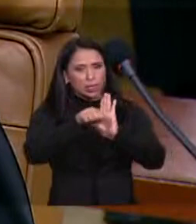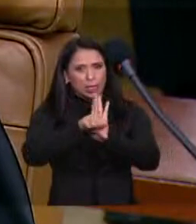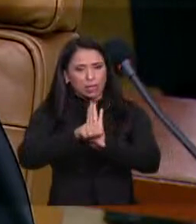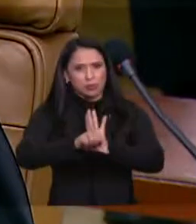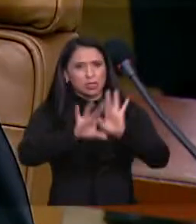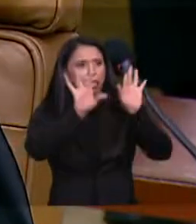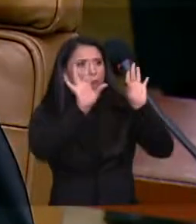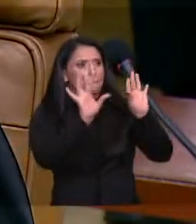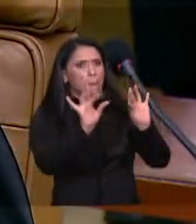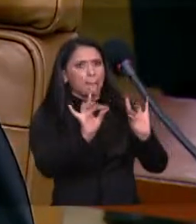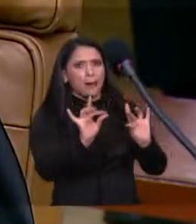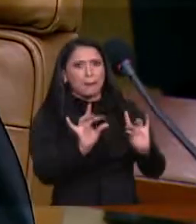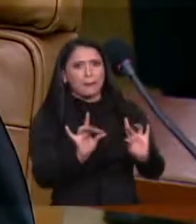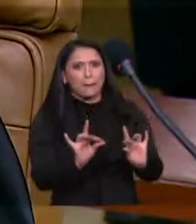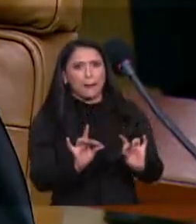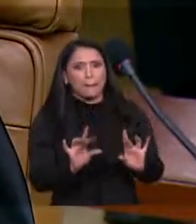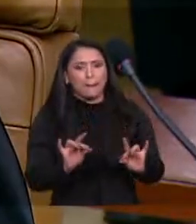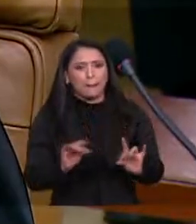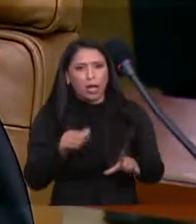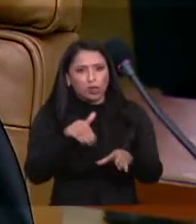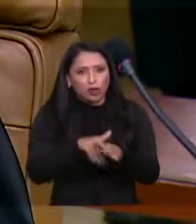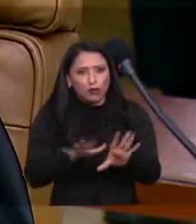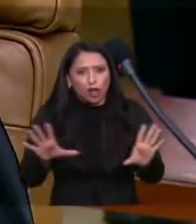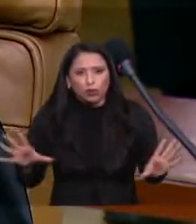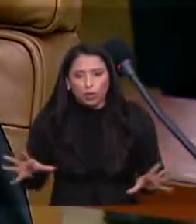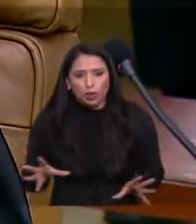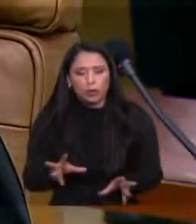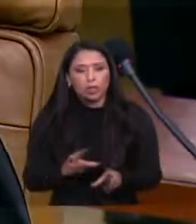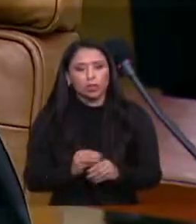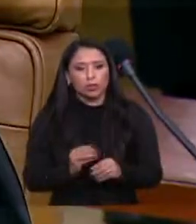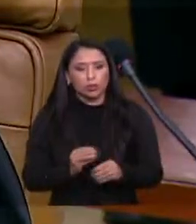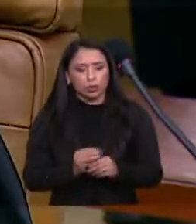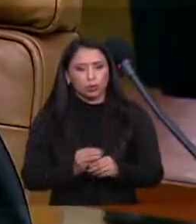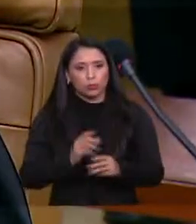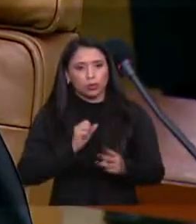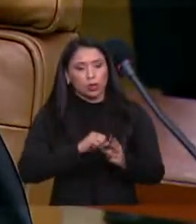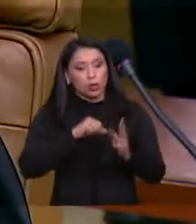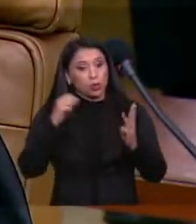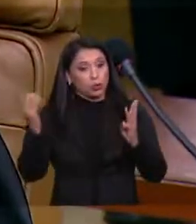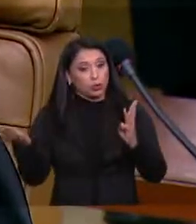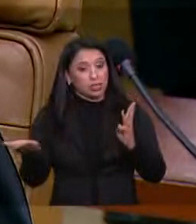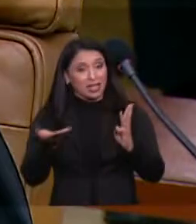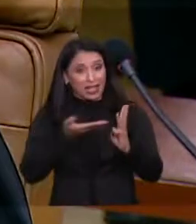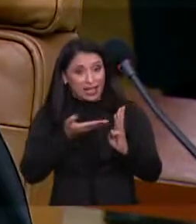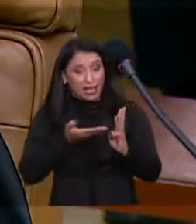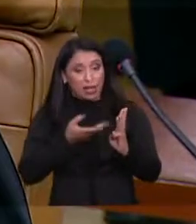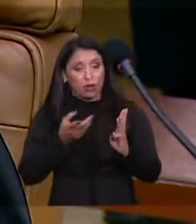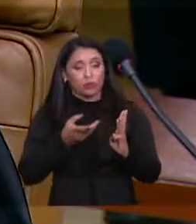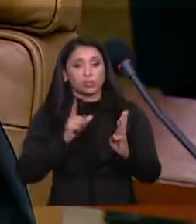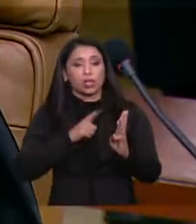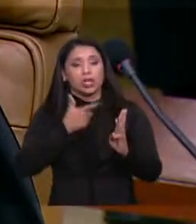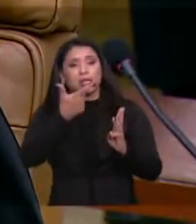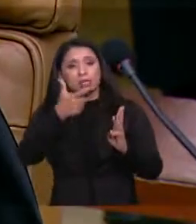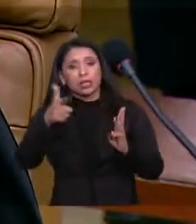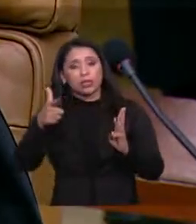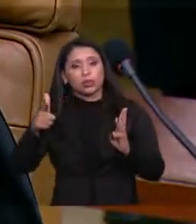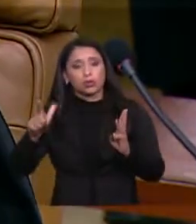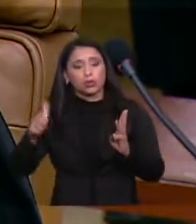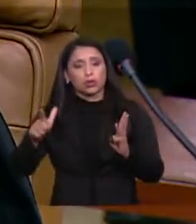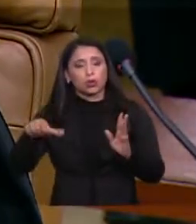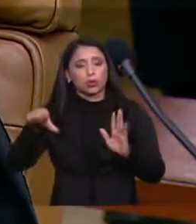isto no voto e no resumo do voto eu estou absorvendo os Réus das demais